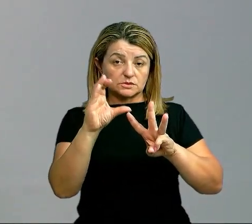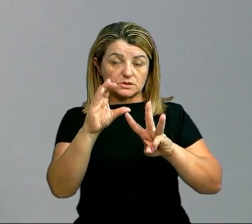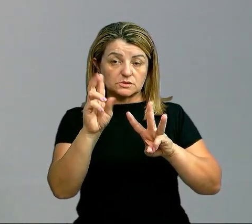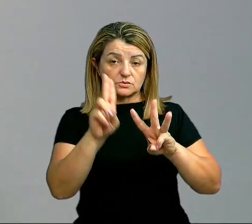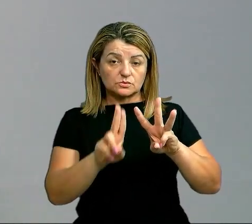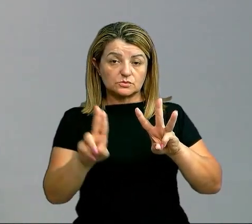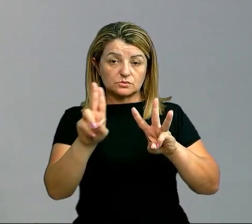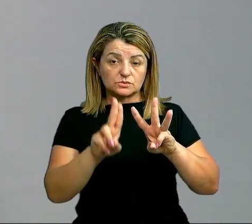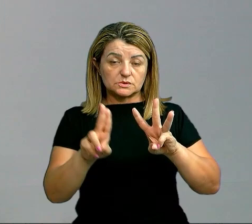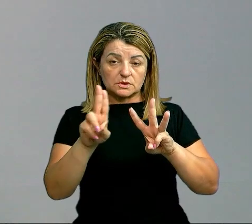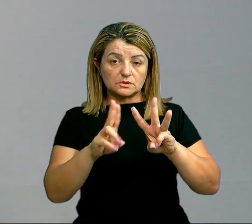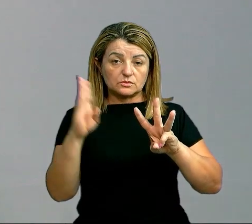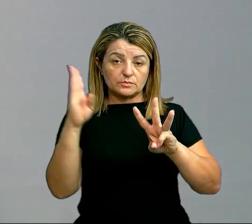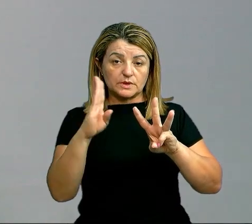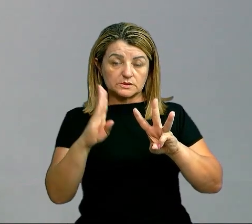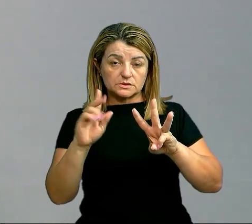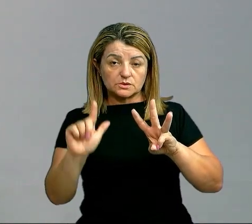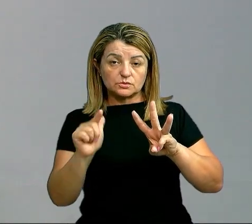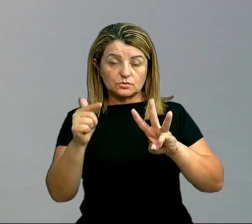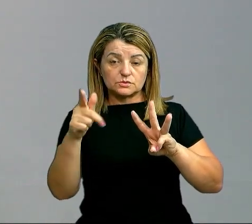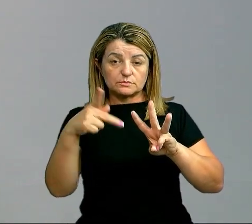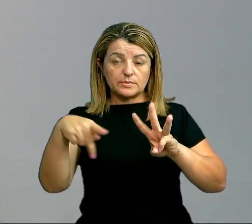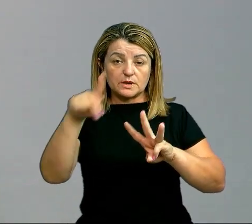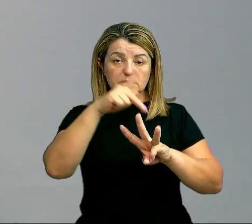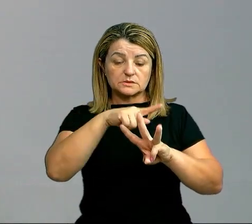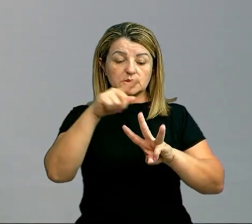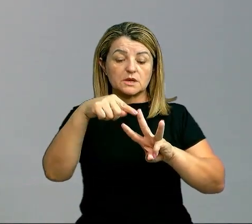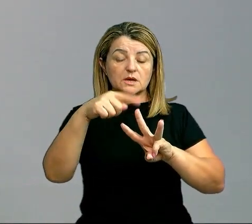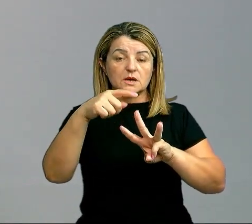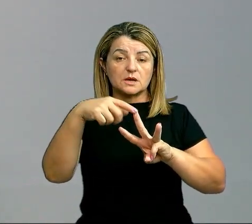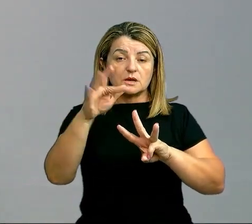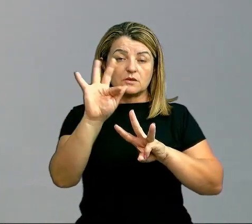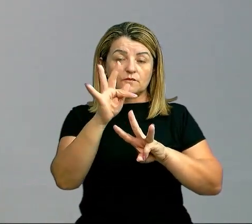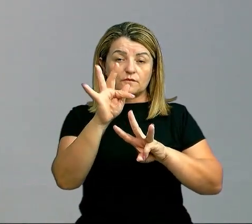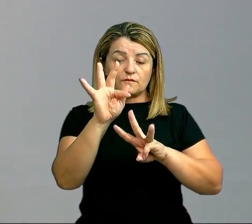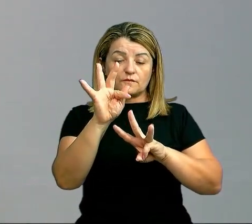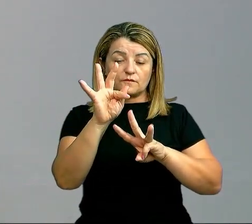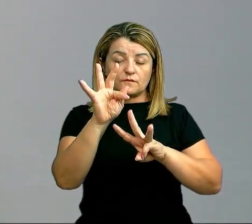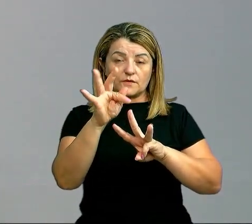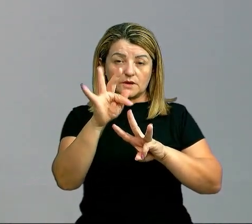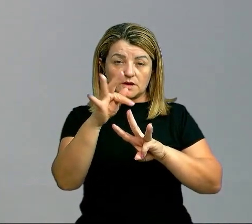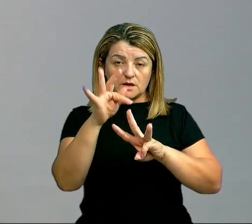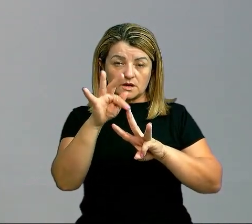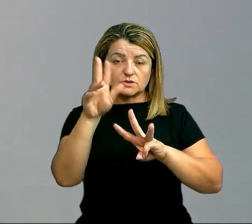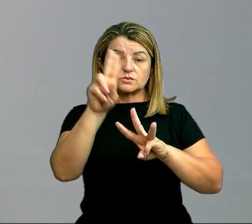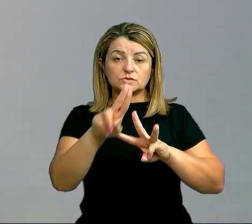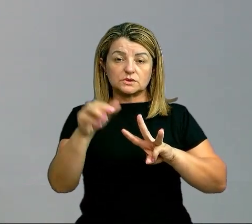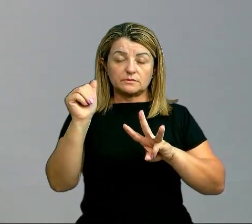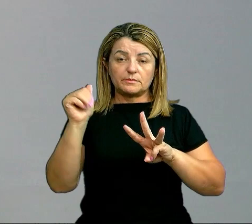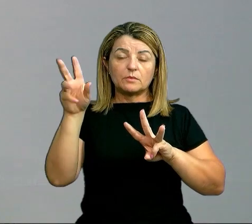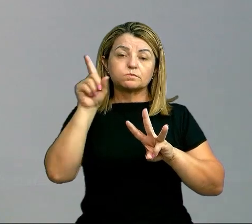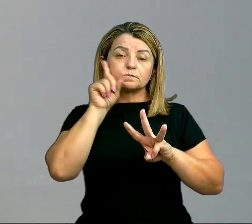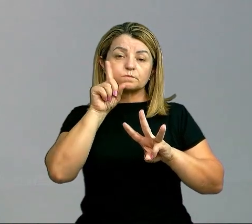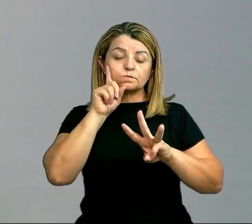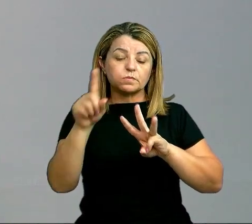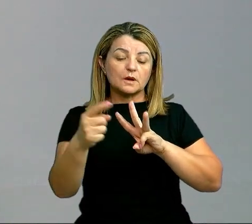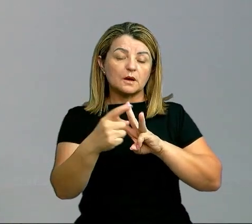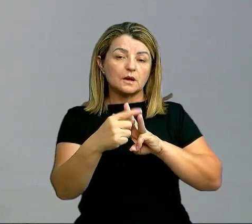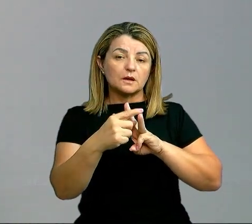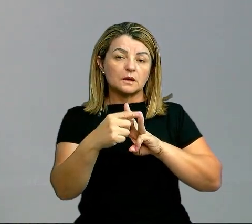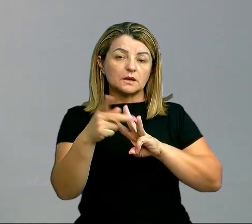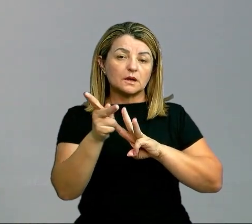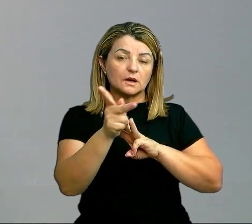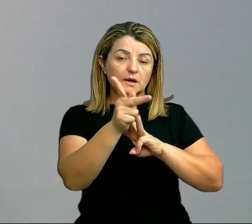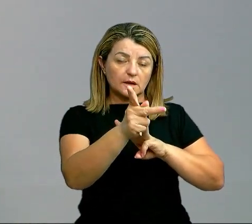Brasil, também em alguns outros países, temperatura de graus Fahrenheit, que é mais utilizada nos Estados Unidos, e a temperatura Kelvin,